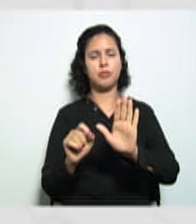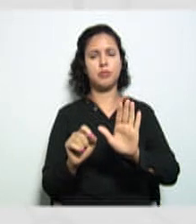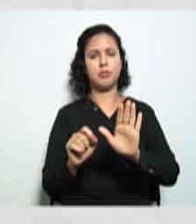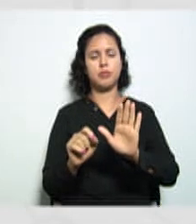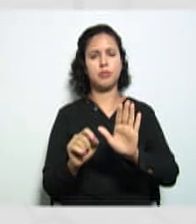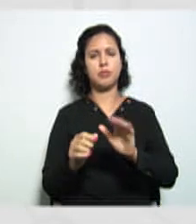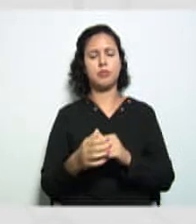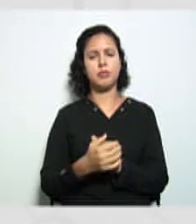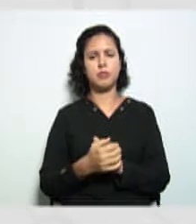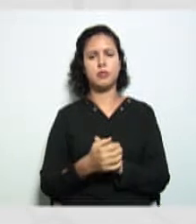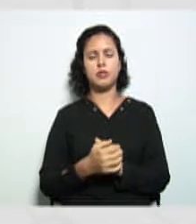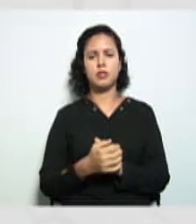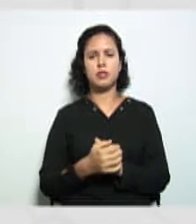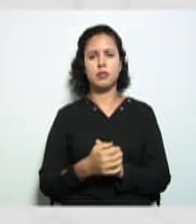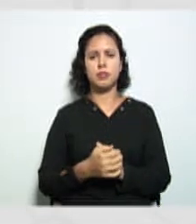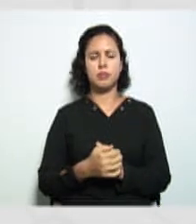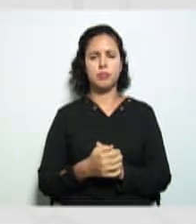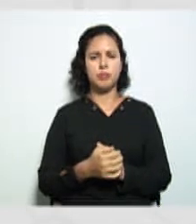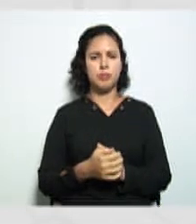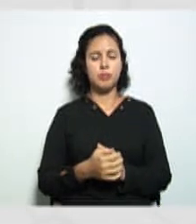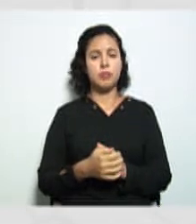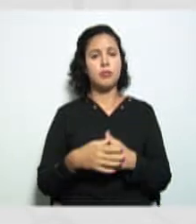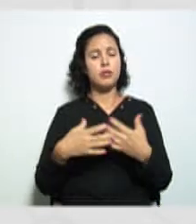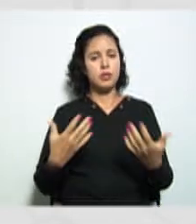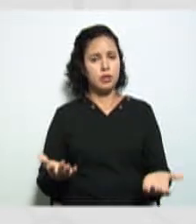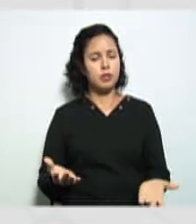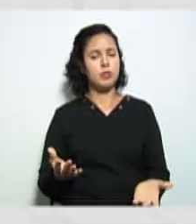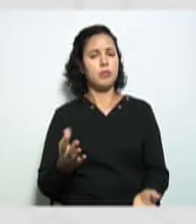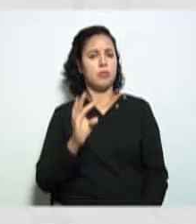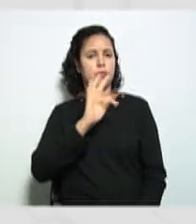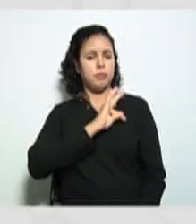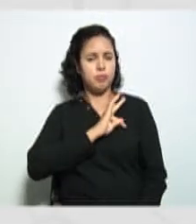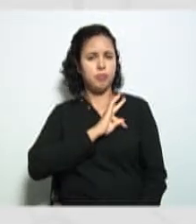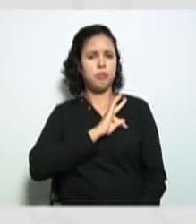é o desafio, então, para o técnico em